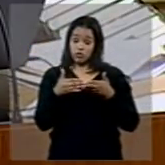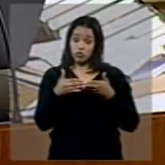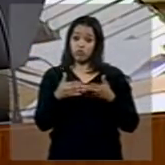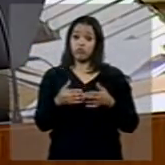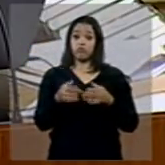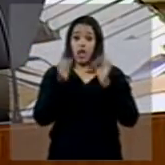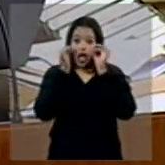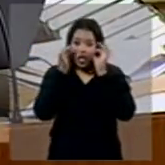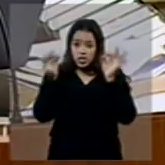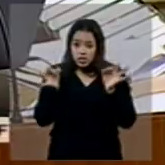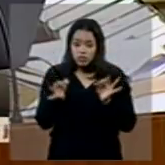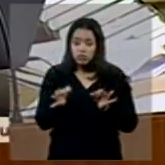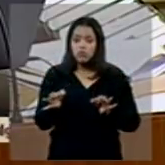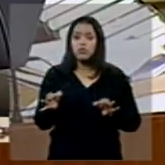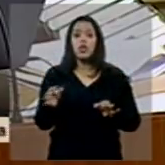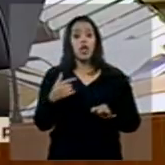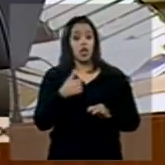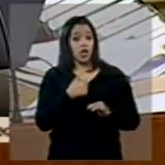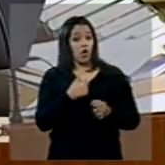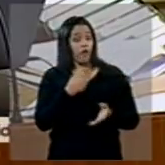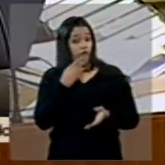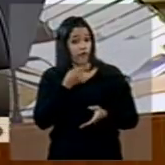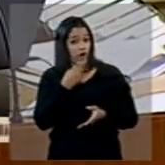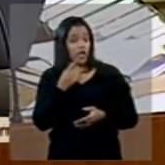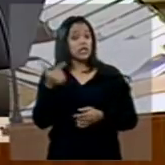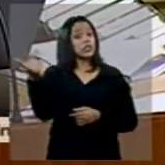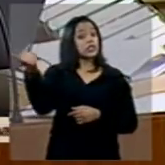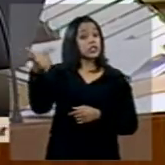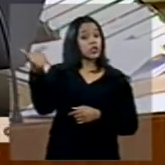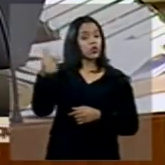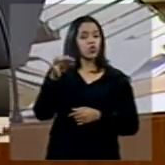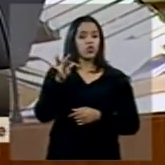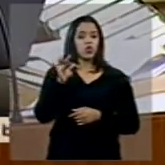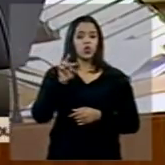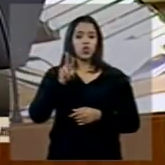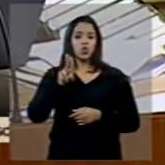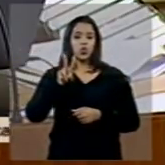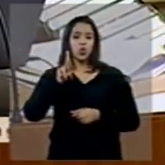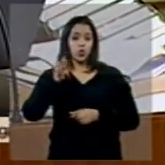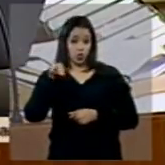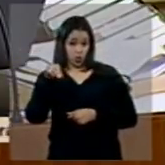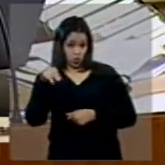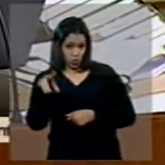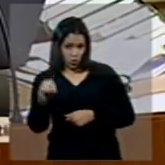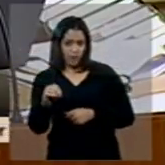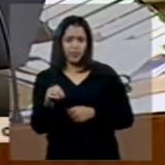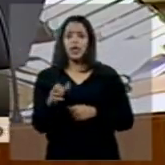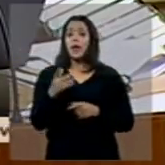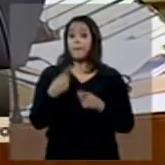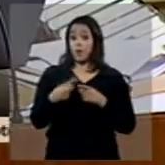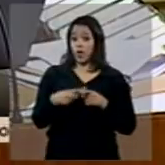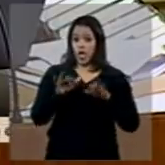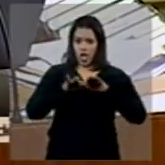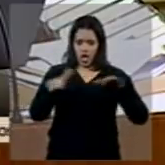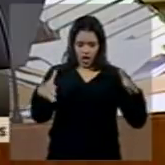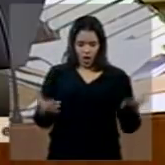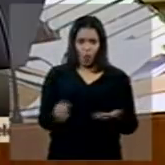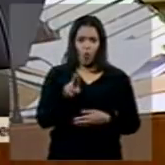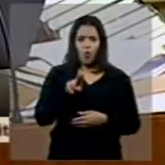se entenda, constato que em relação ao segundo turno das eleições, já que as urnas serão como de